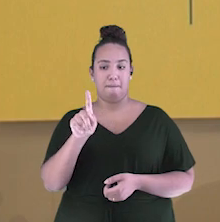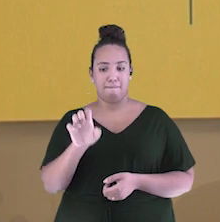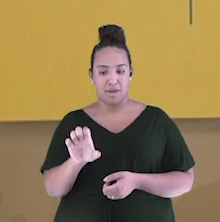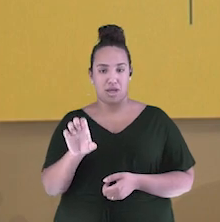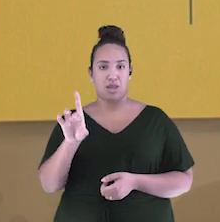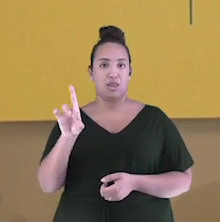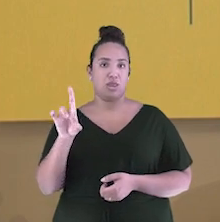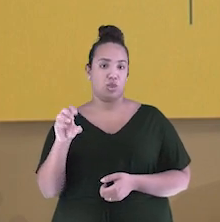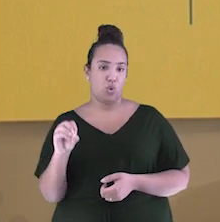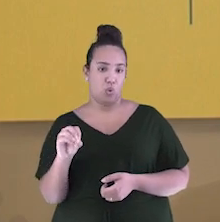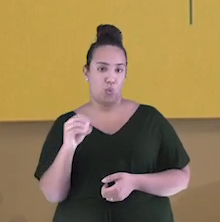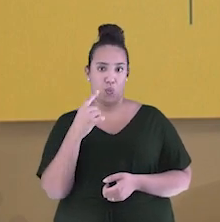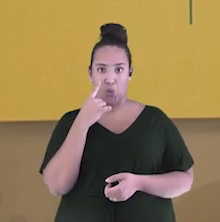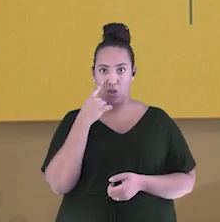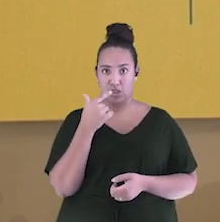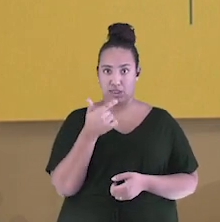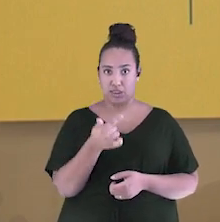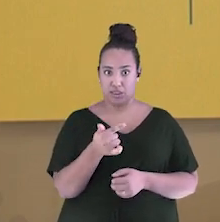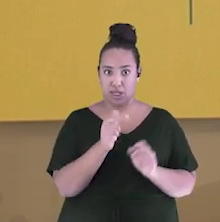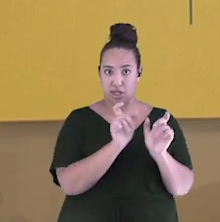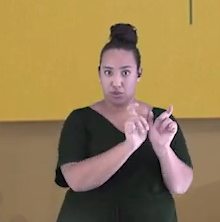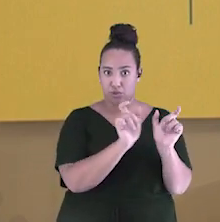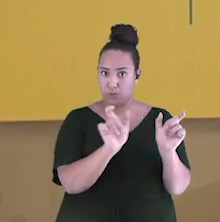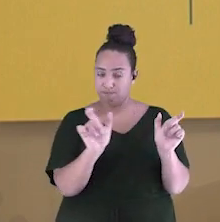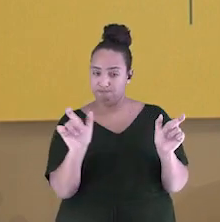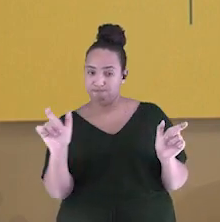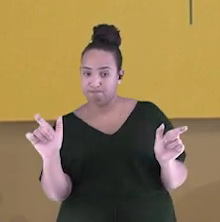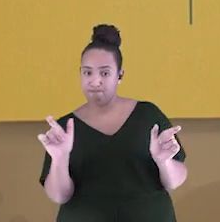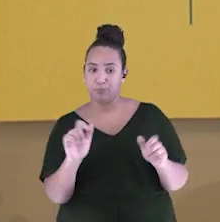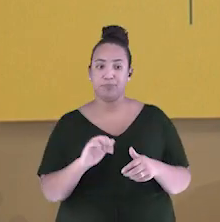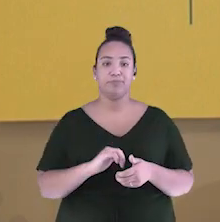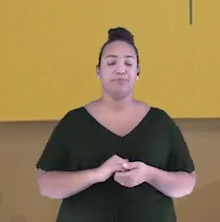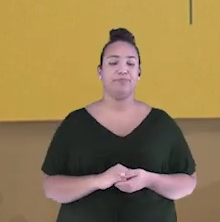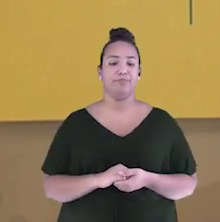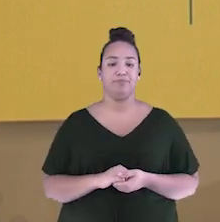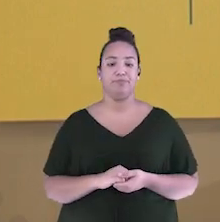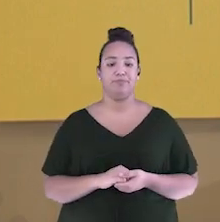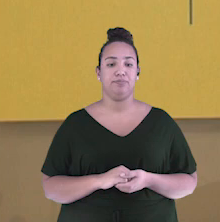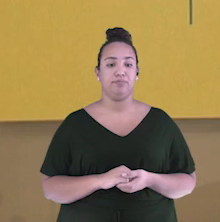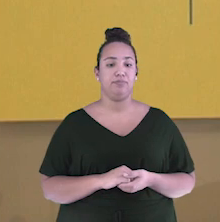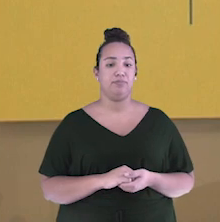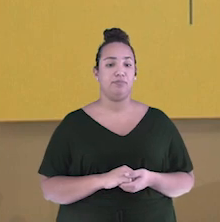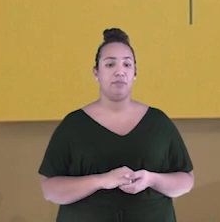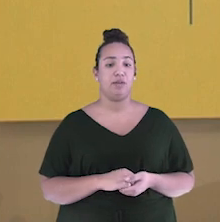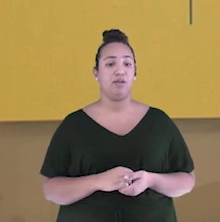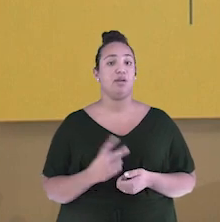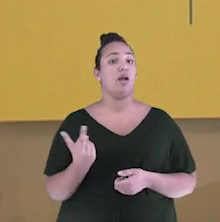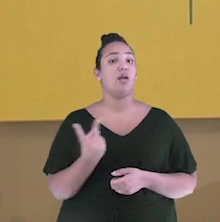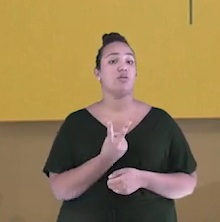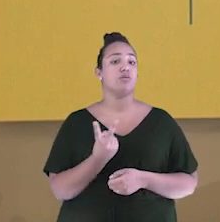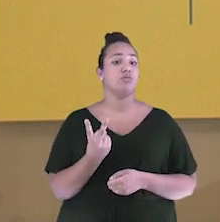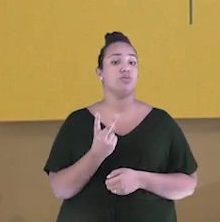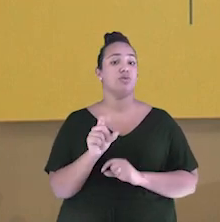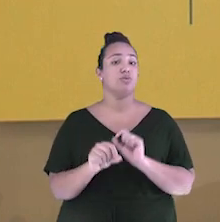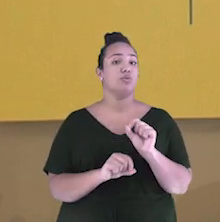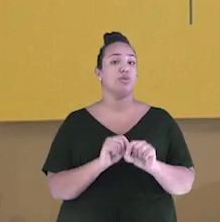Paralelepípedo. Temos 7 sílabas. Elas são classificadas